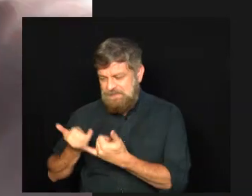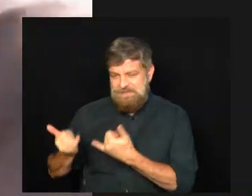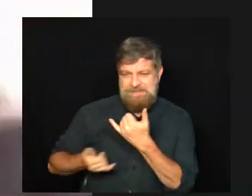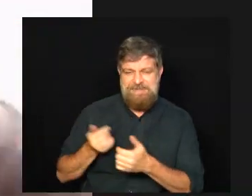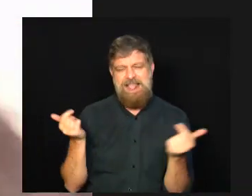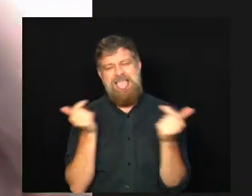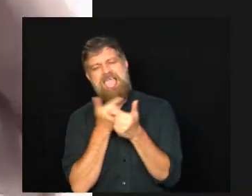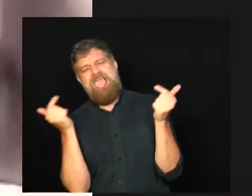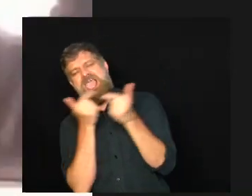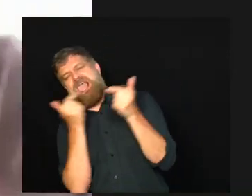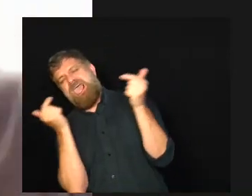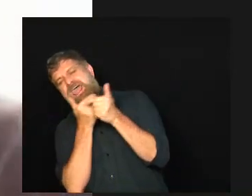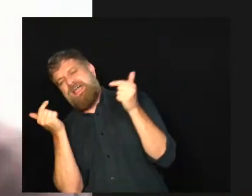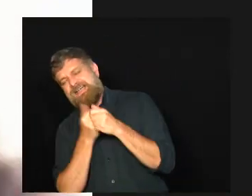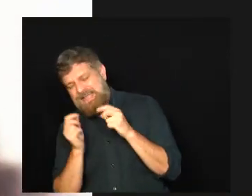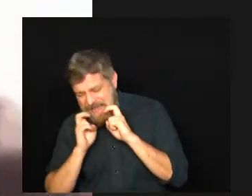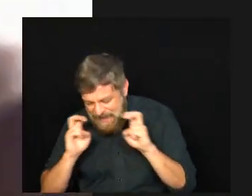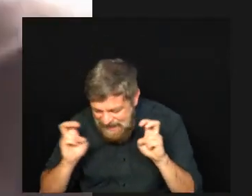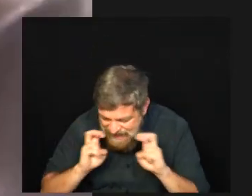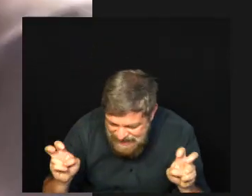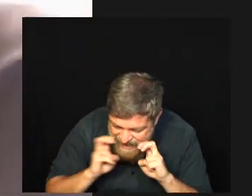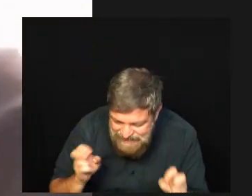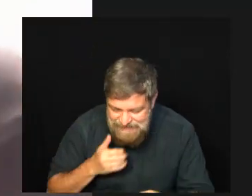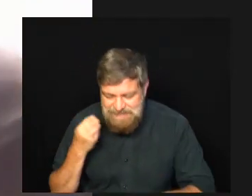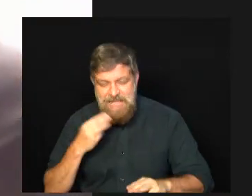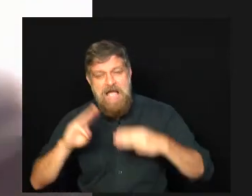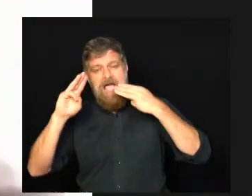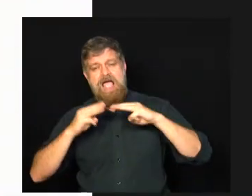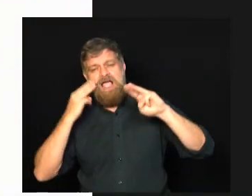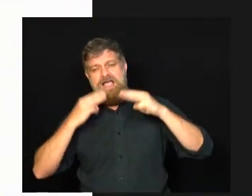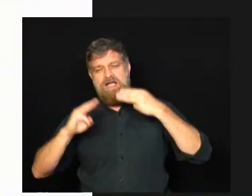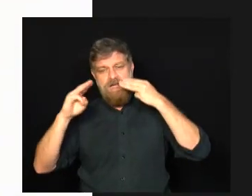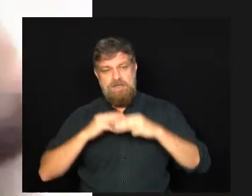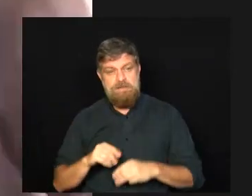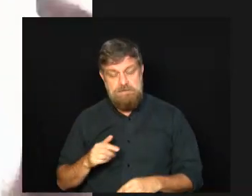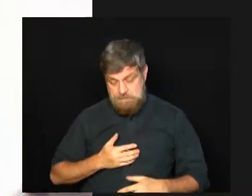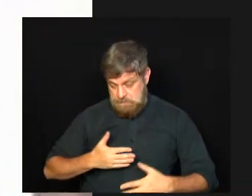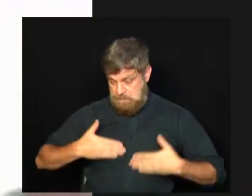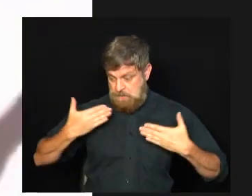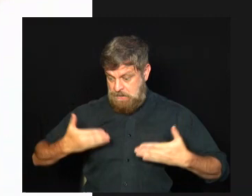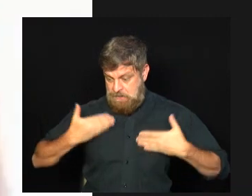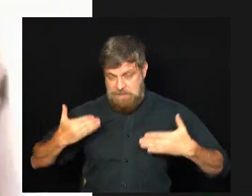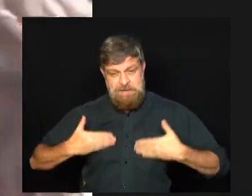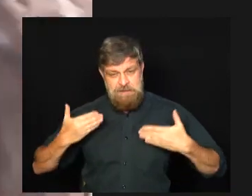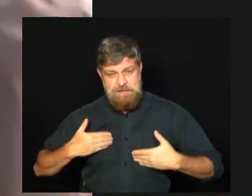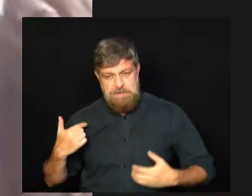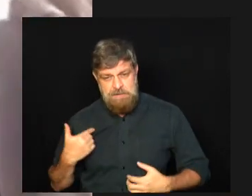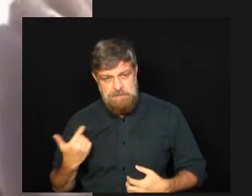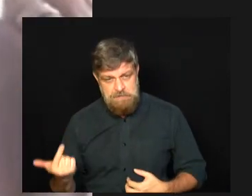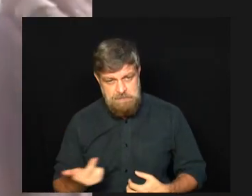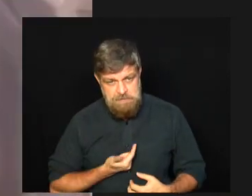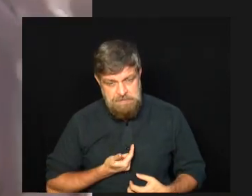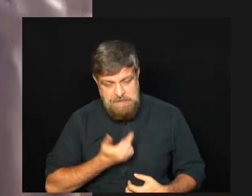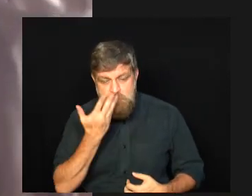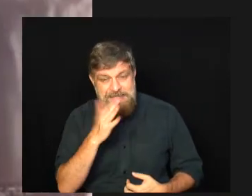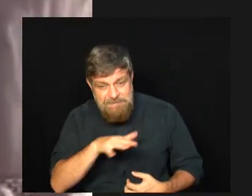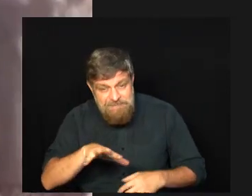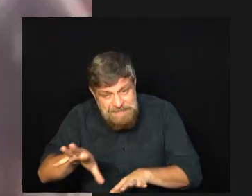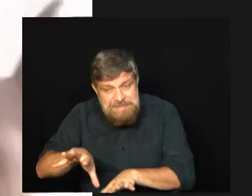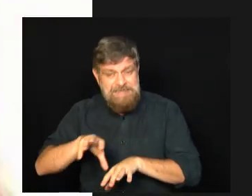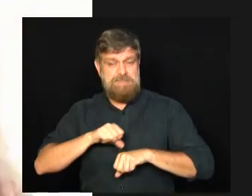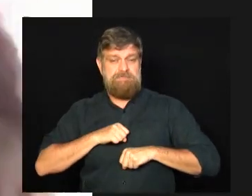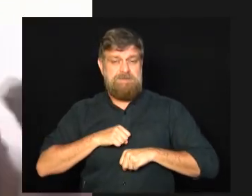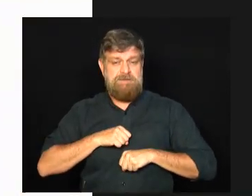ri, gargalha, canta. Esta alegria nós incorporamos na infância.